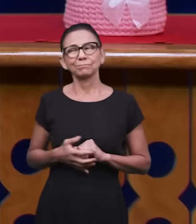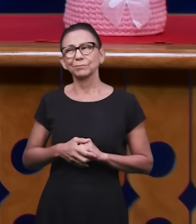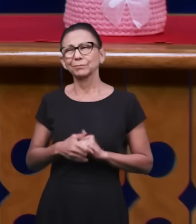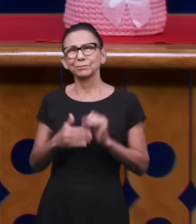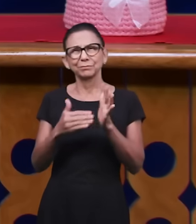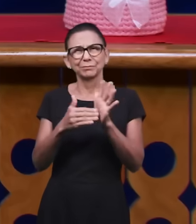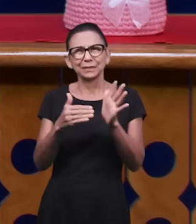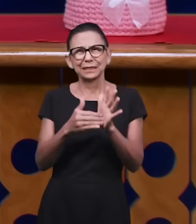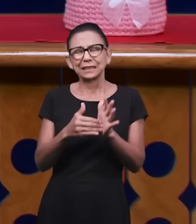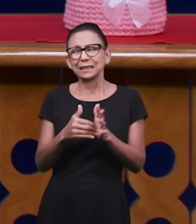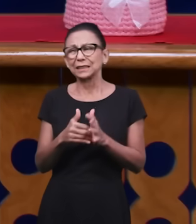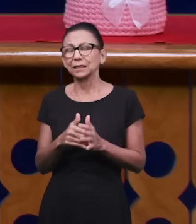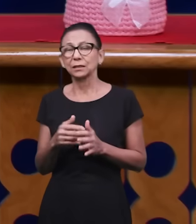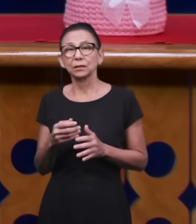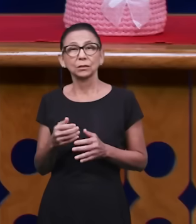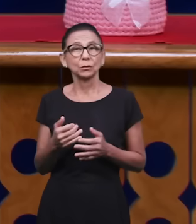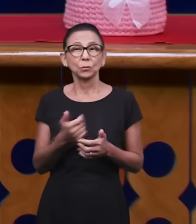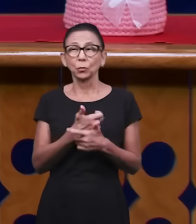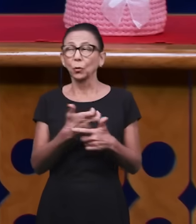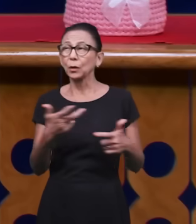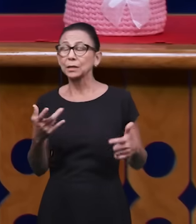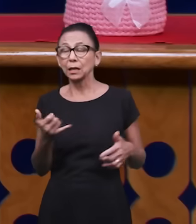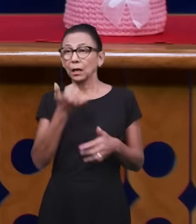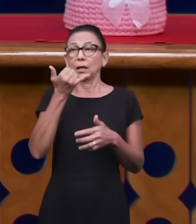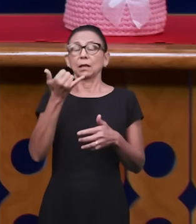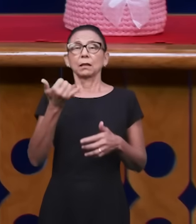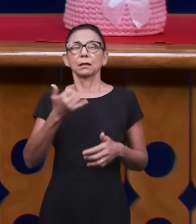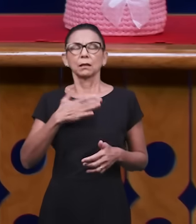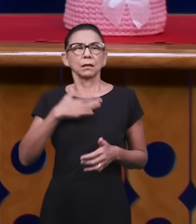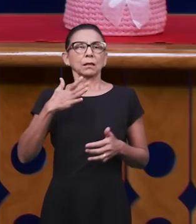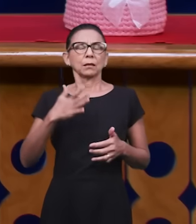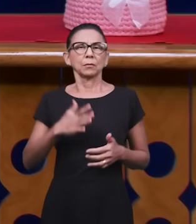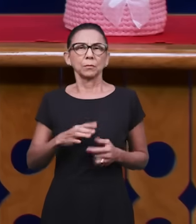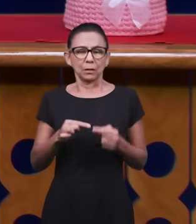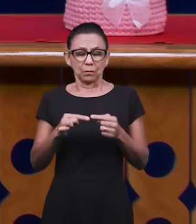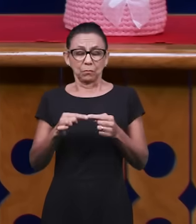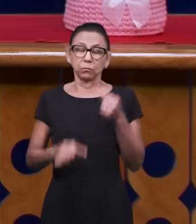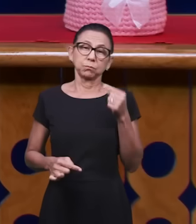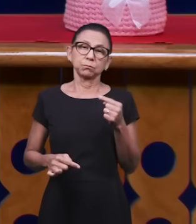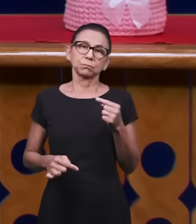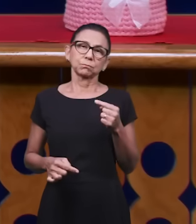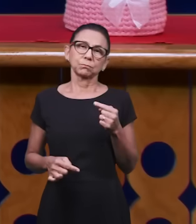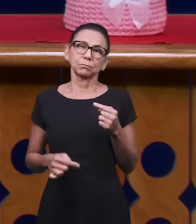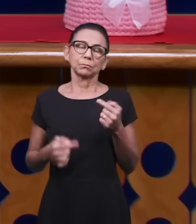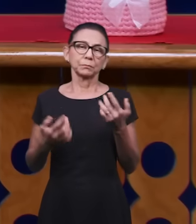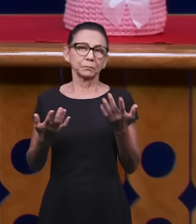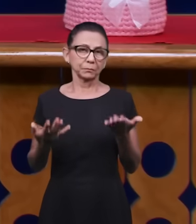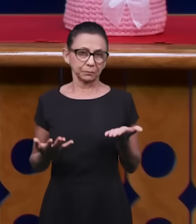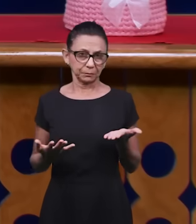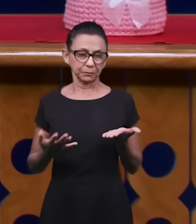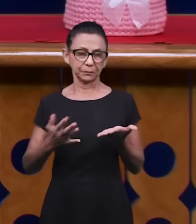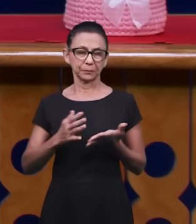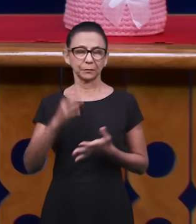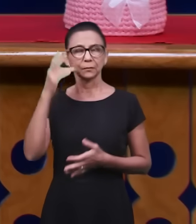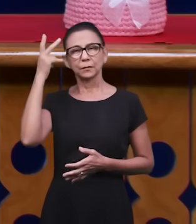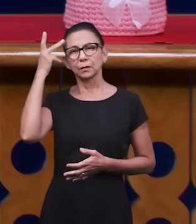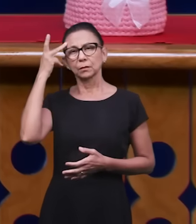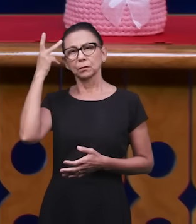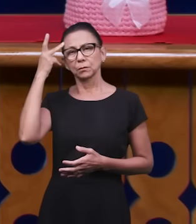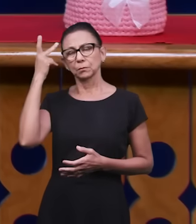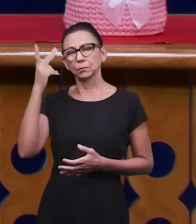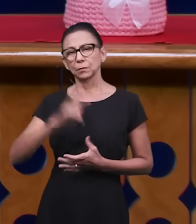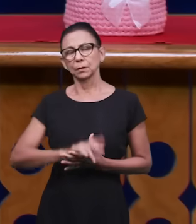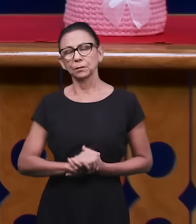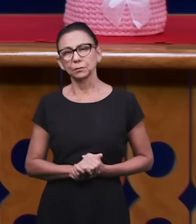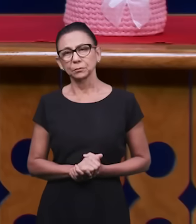surpresas até, que nos desafiam. Então, é muito comum que as necessidades dessa